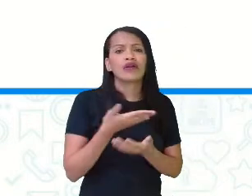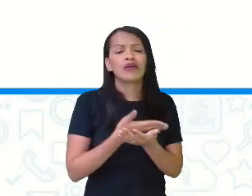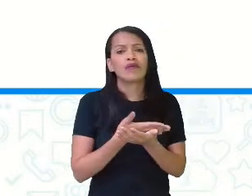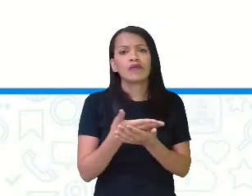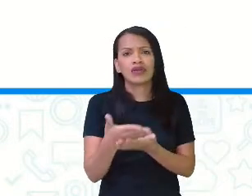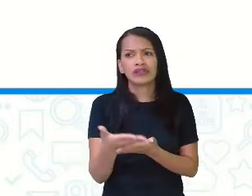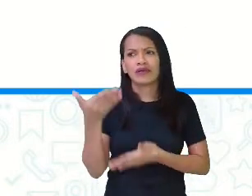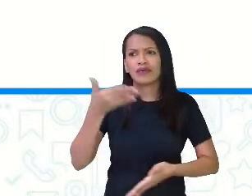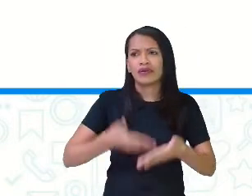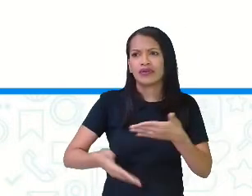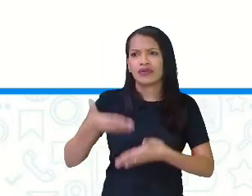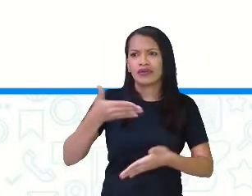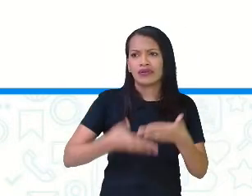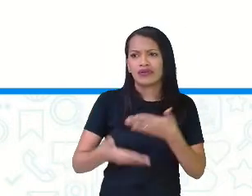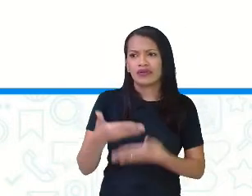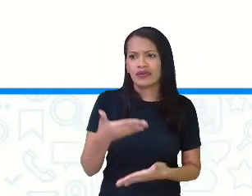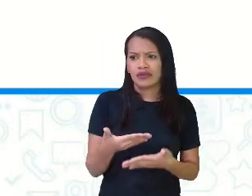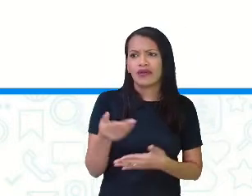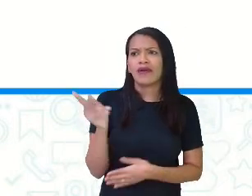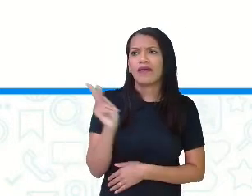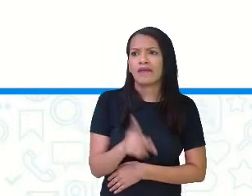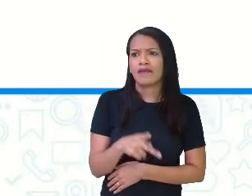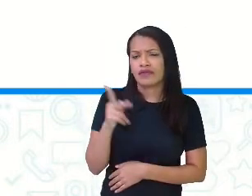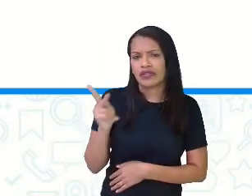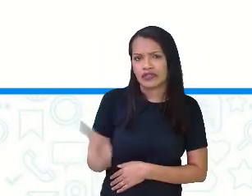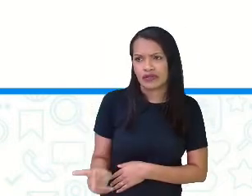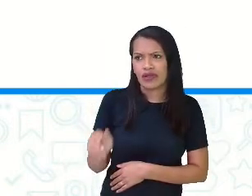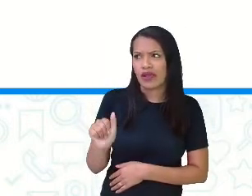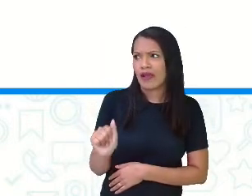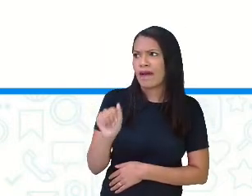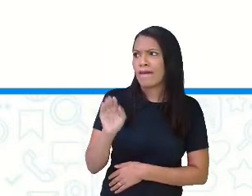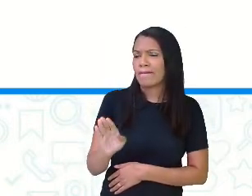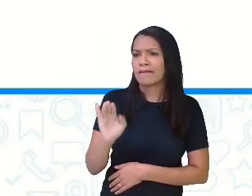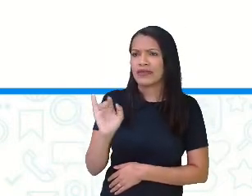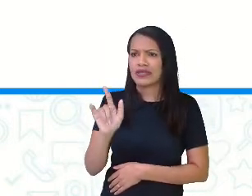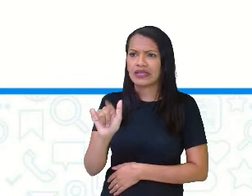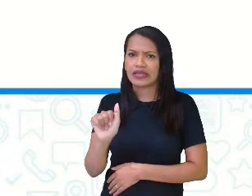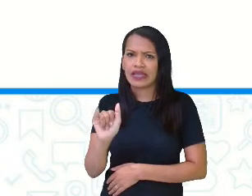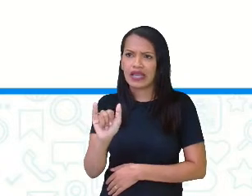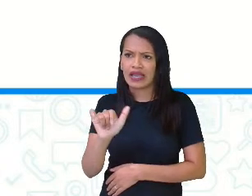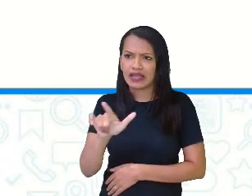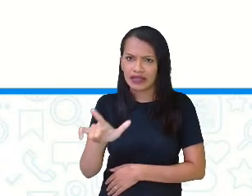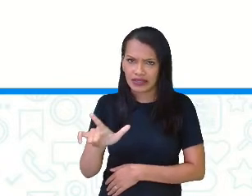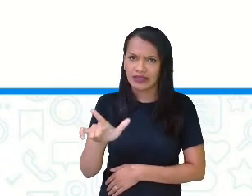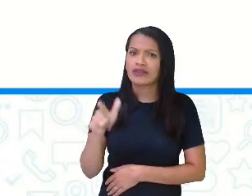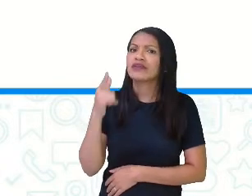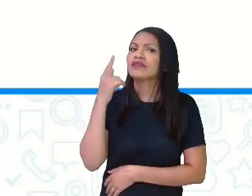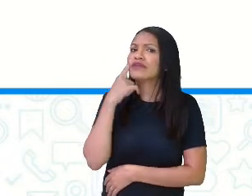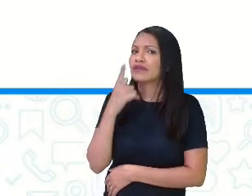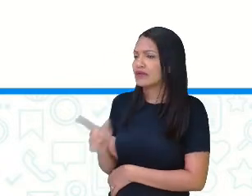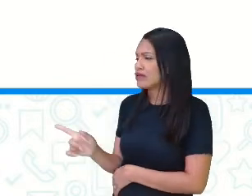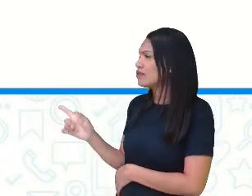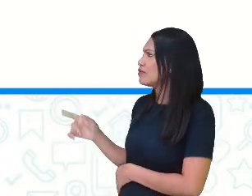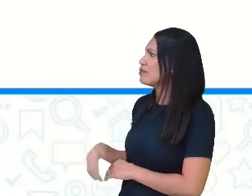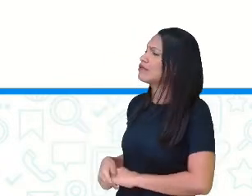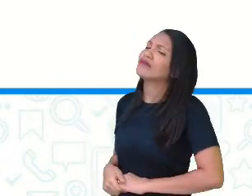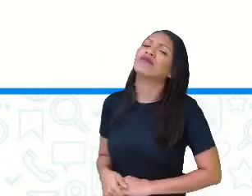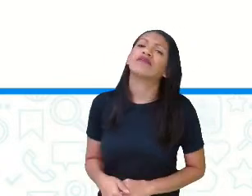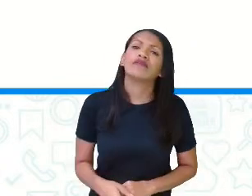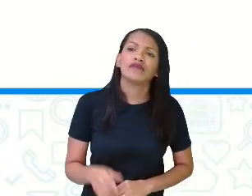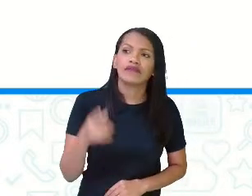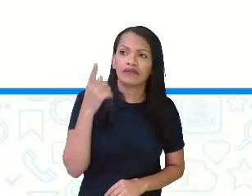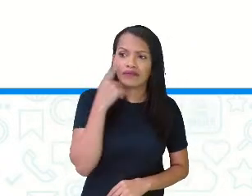participar comigo. A professora Abigail está comigo no chat para repassar para